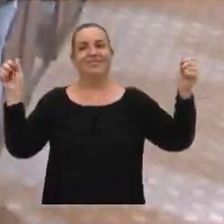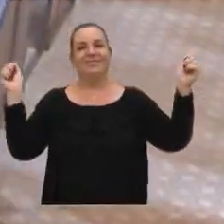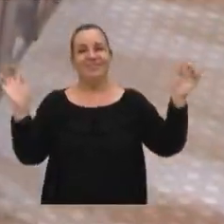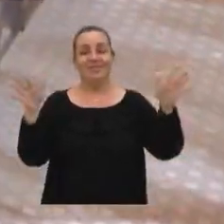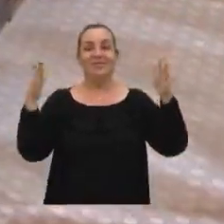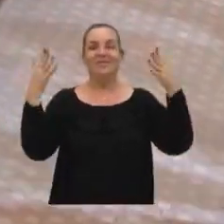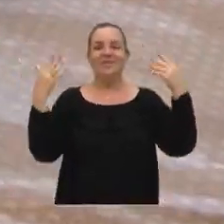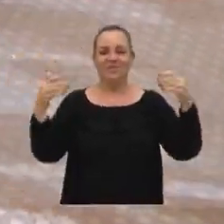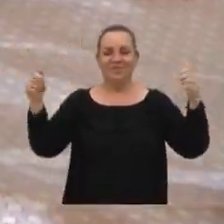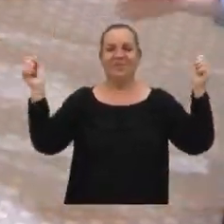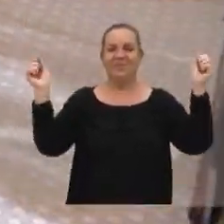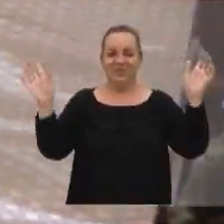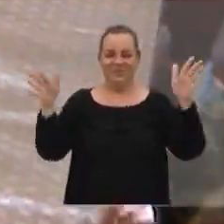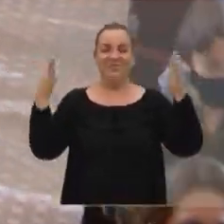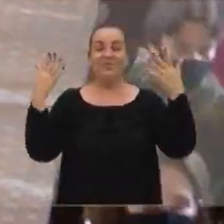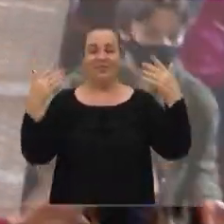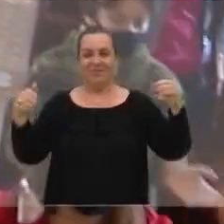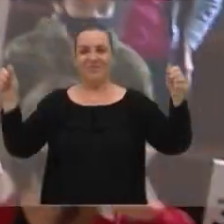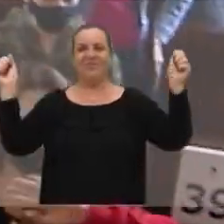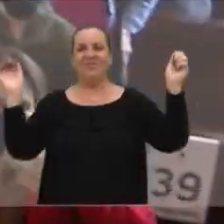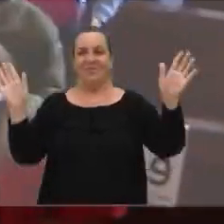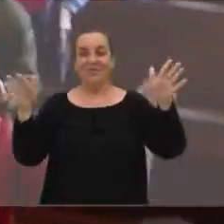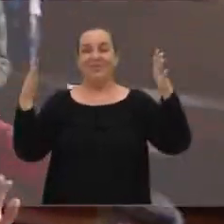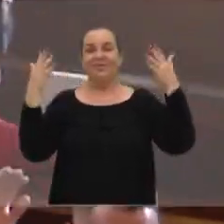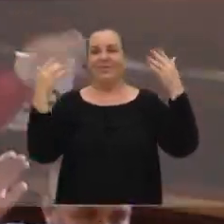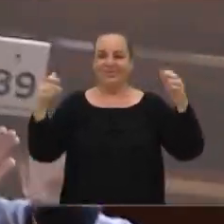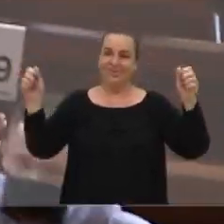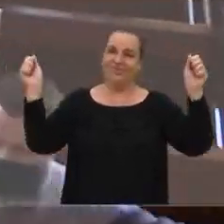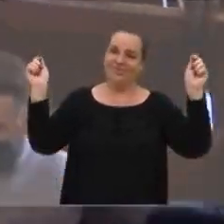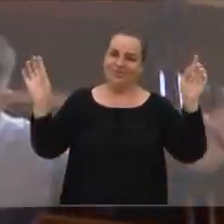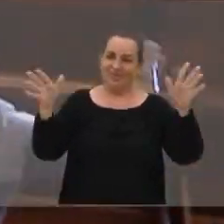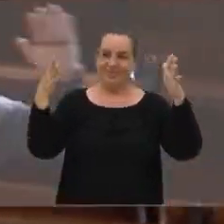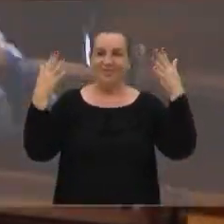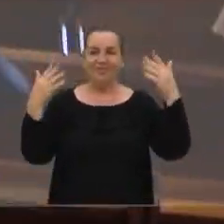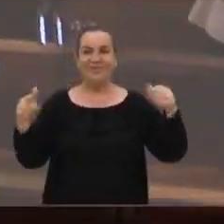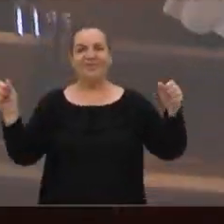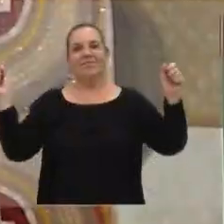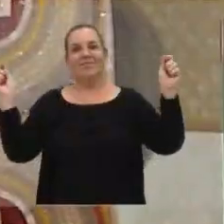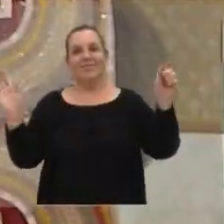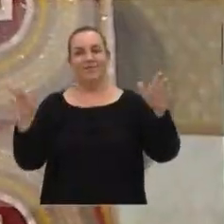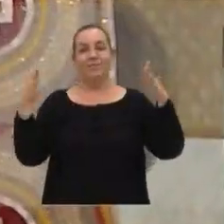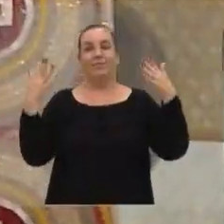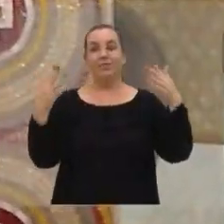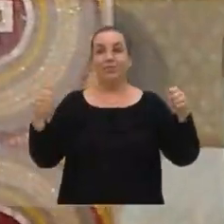Aleluia, aleluia, aleluia, aleluia, aleluia,